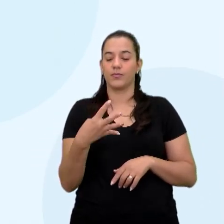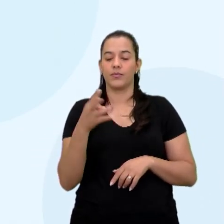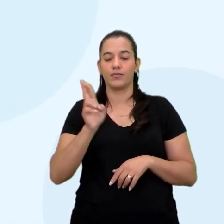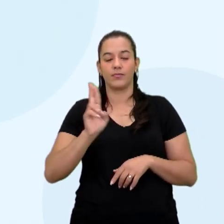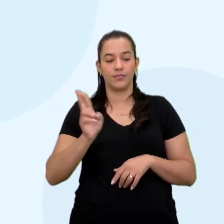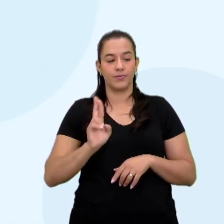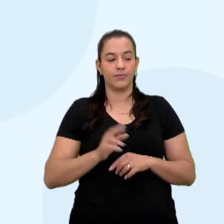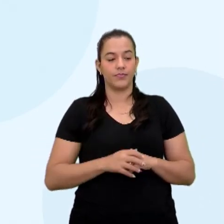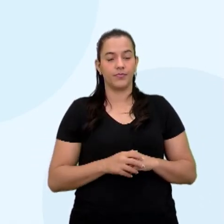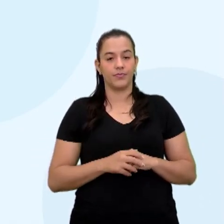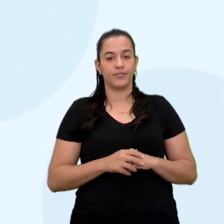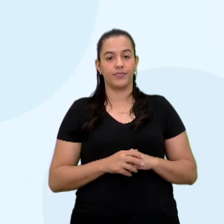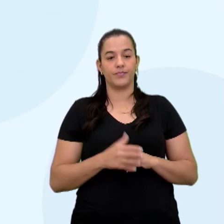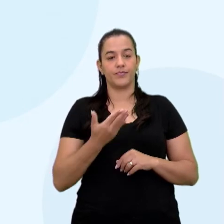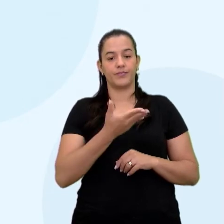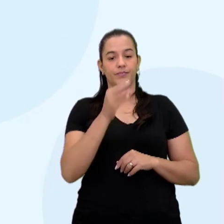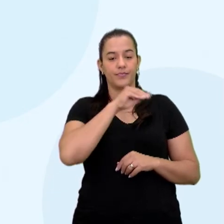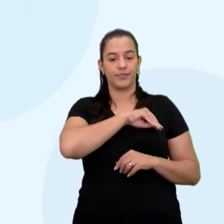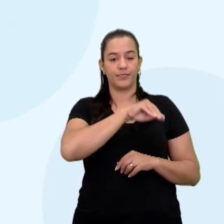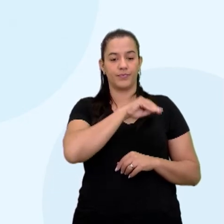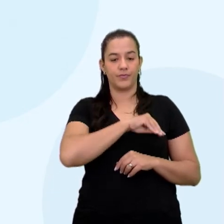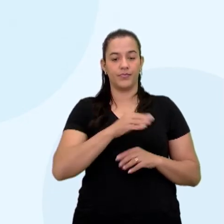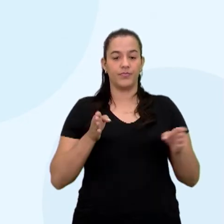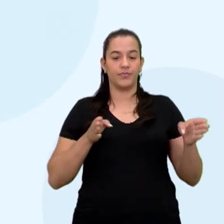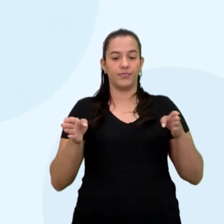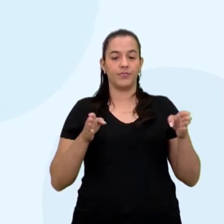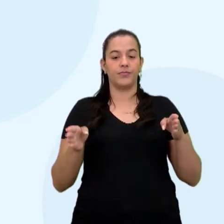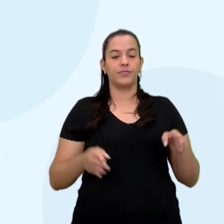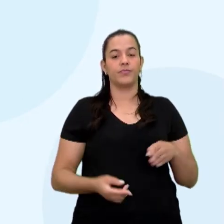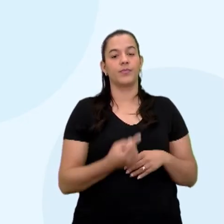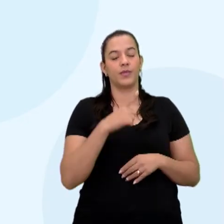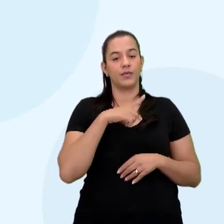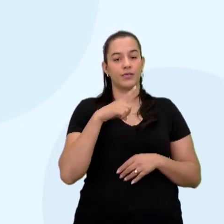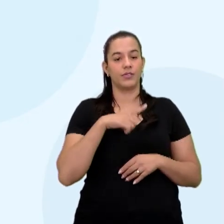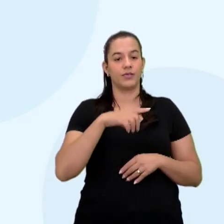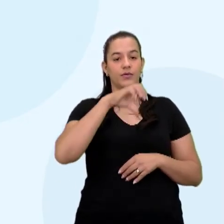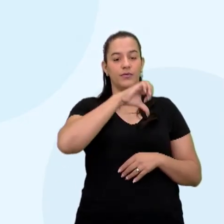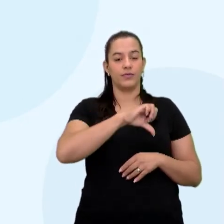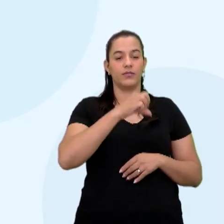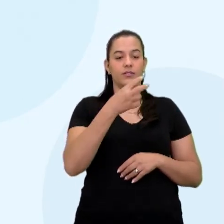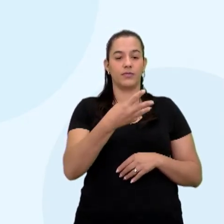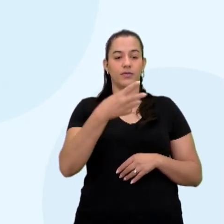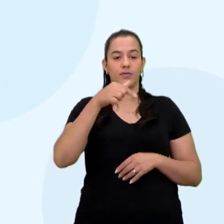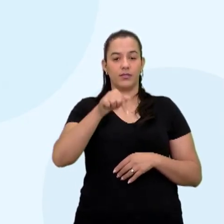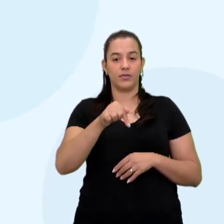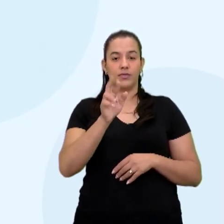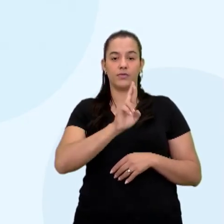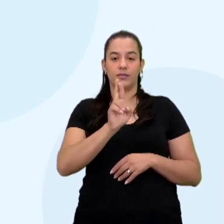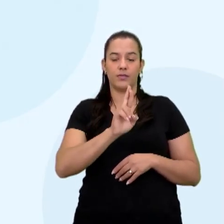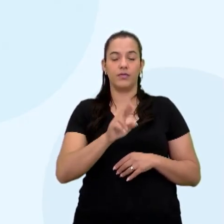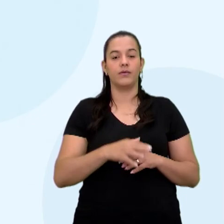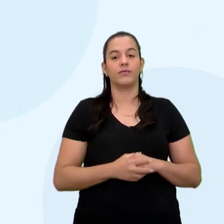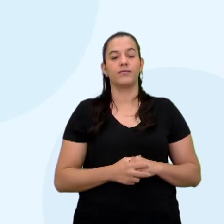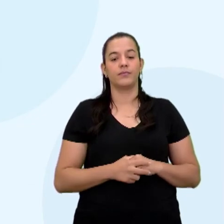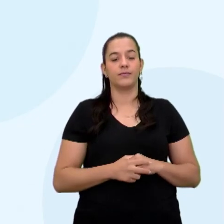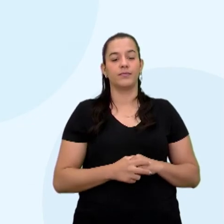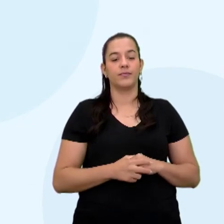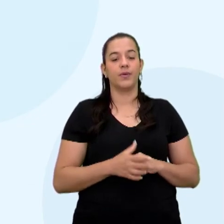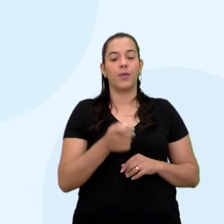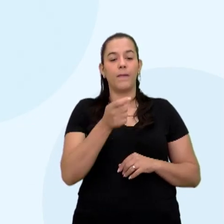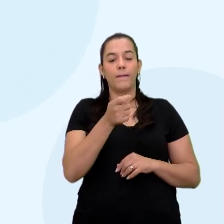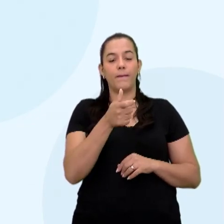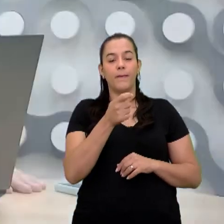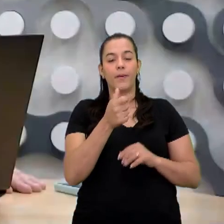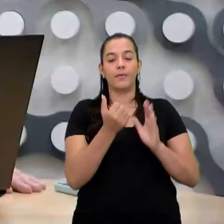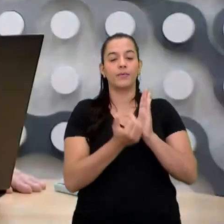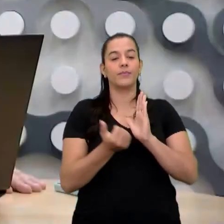R$754. Lembrando que o salário mínimo da época é de R$937. Ou seja, um pouco mais da